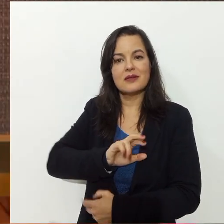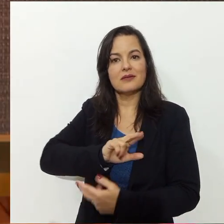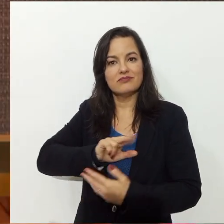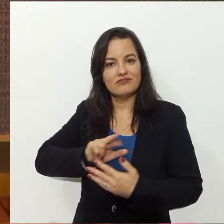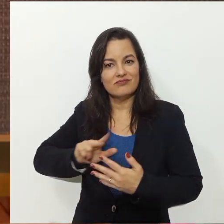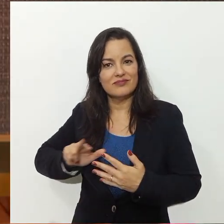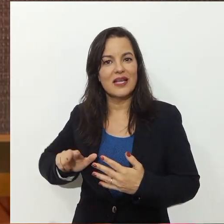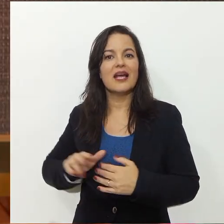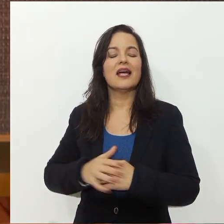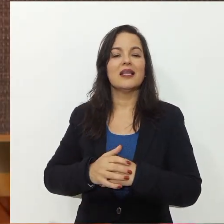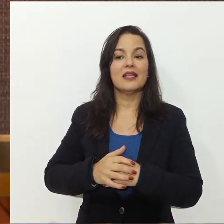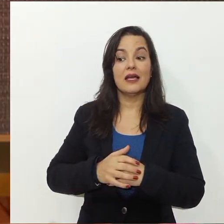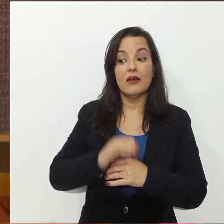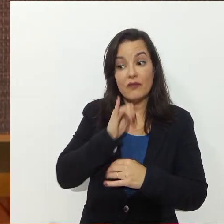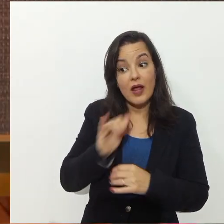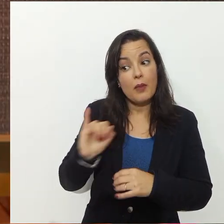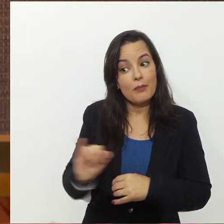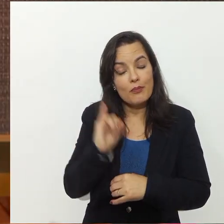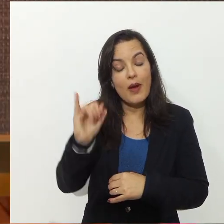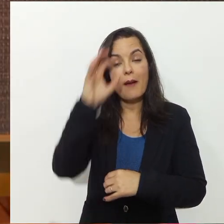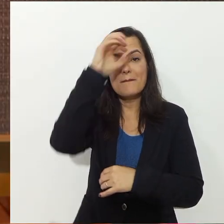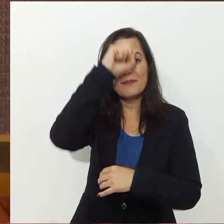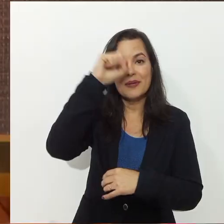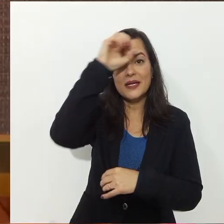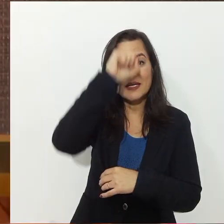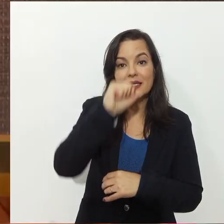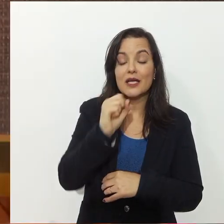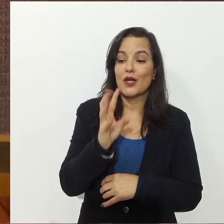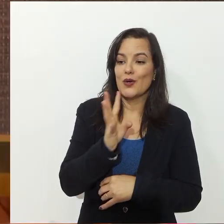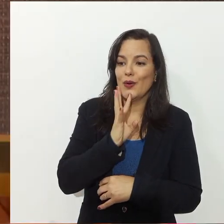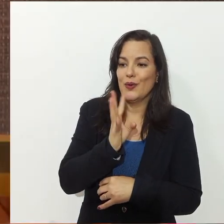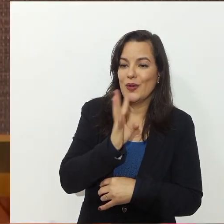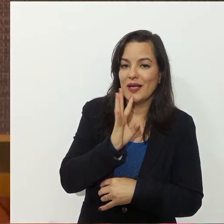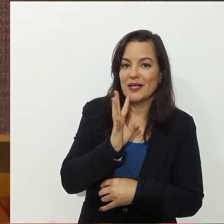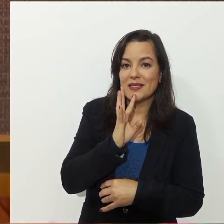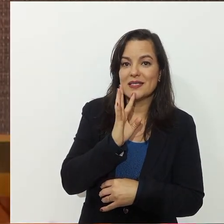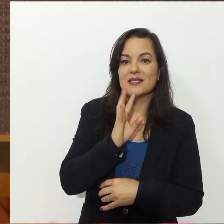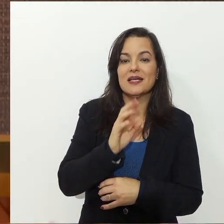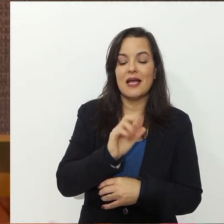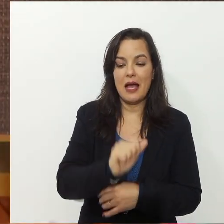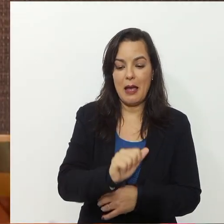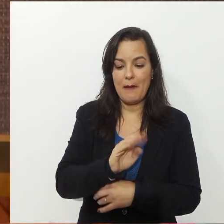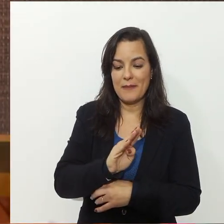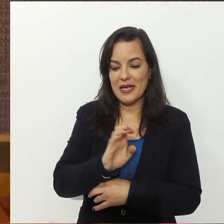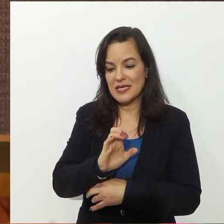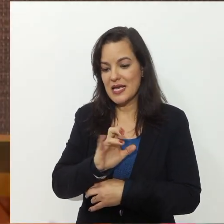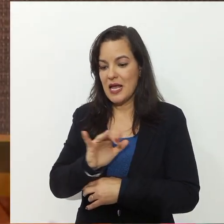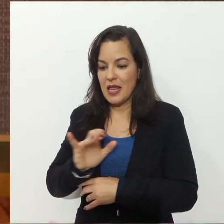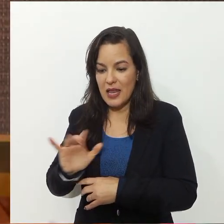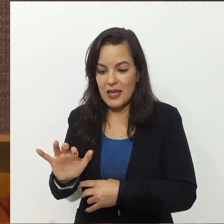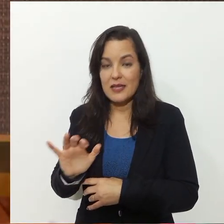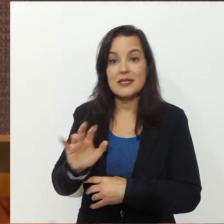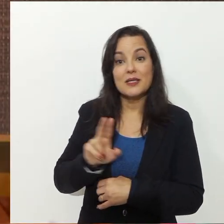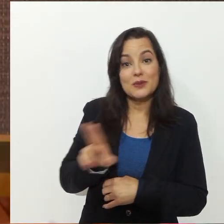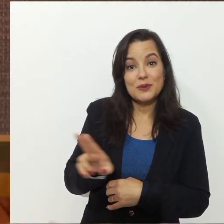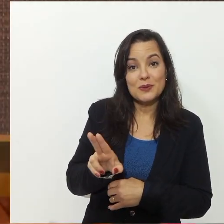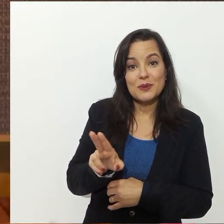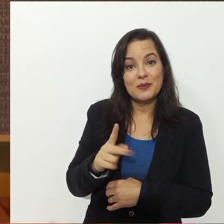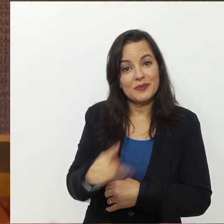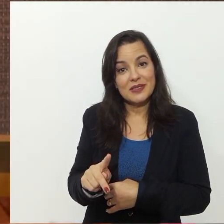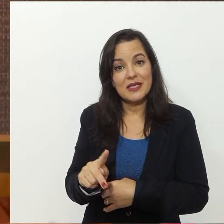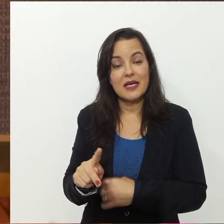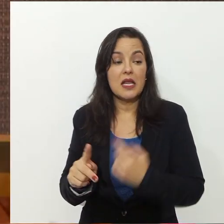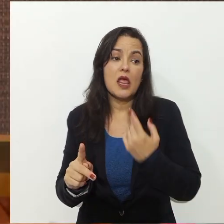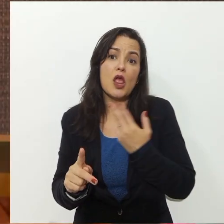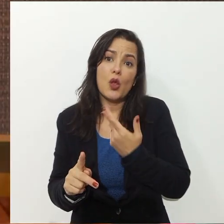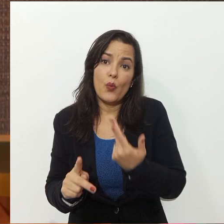aprender o alfabeto, né, conhecer todas as letrinhas. E vamos partindo do nome dela, assim como a gente faz também com